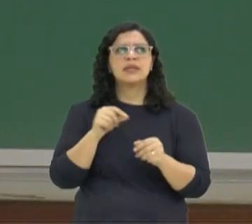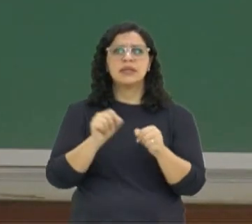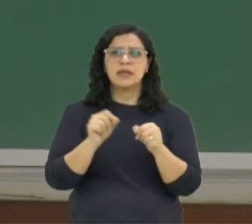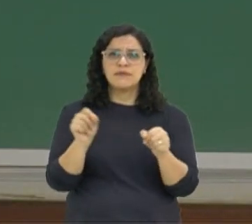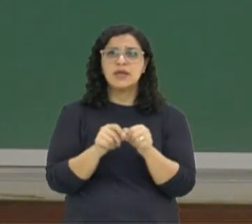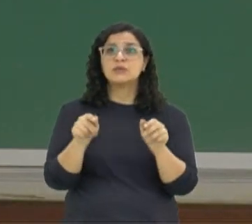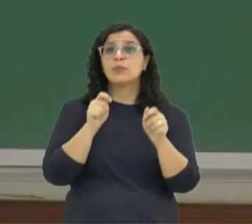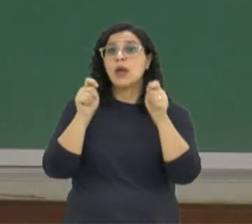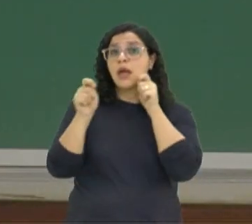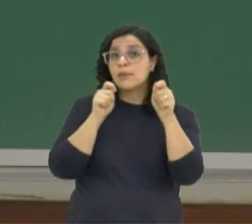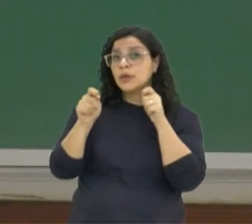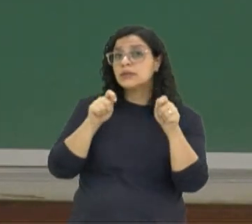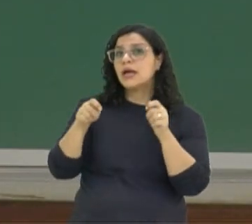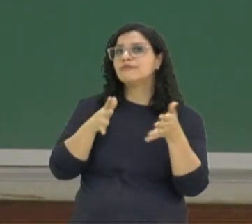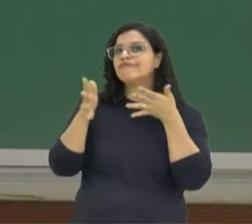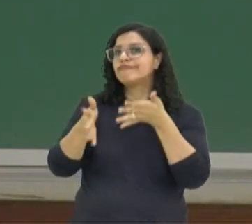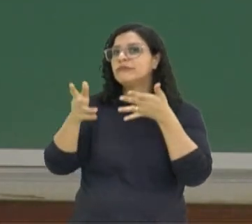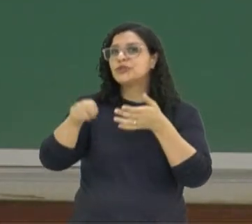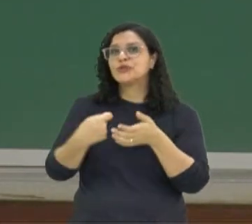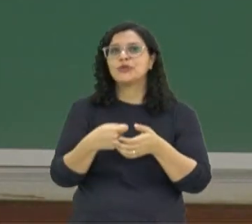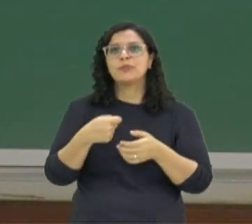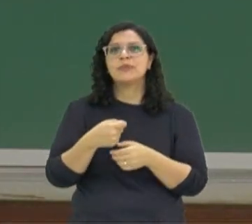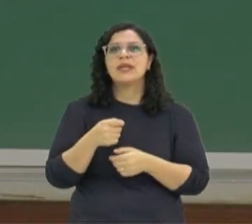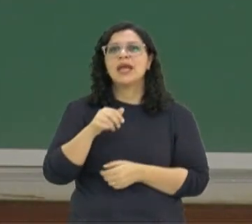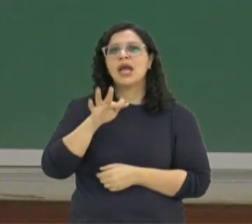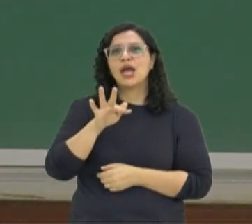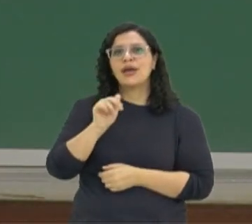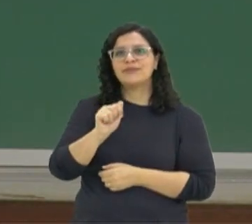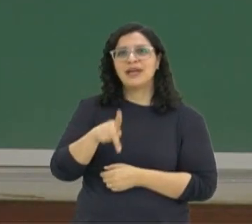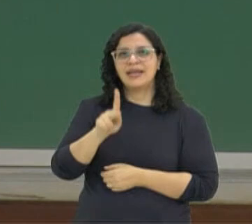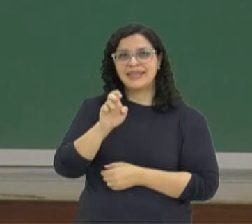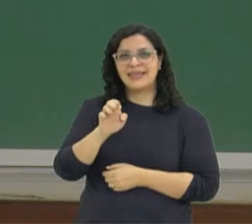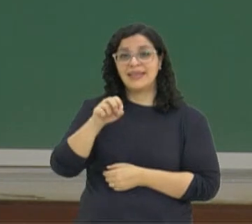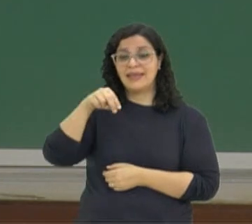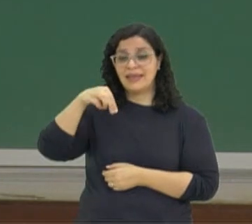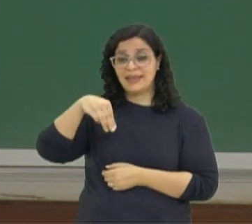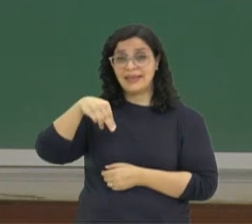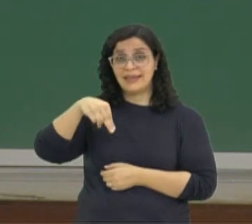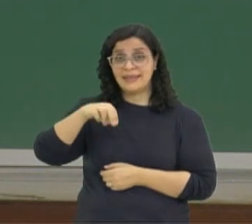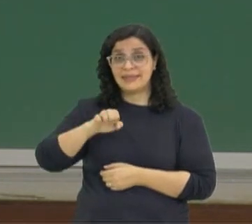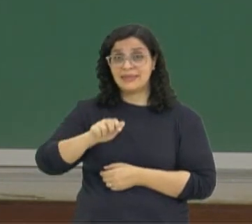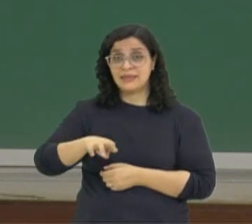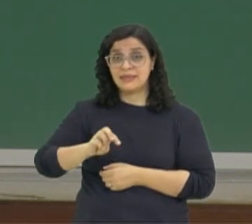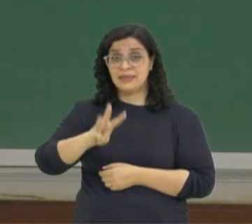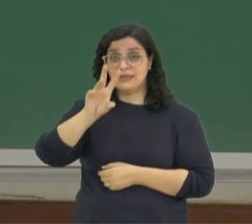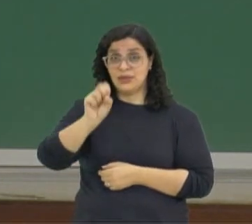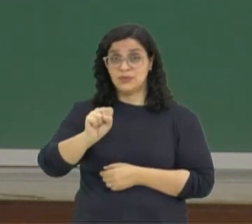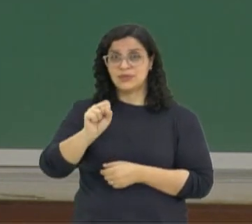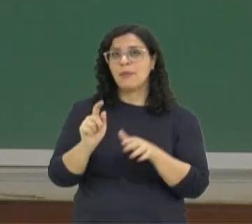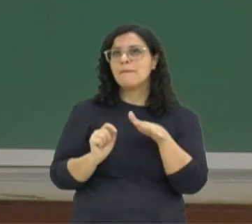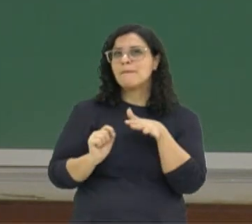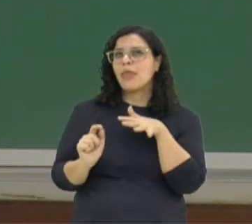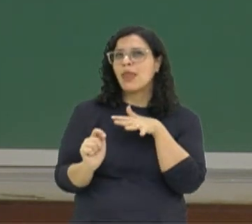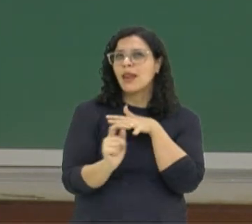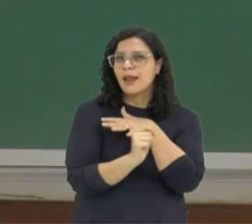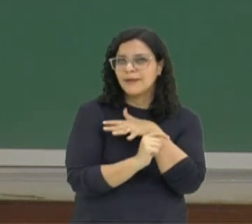feito em uma reportagem sobre fake news. E esse comentário possui aí verbos que estão no subjuntivo, eles estão em